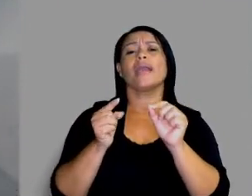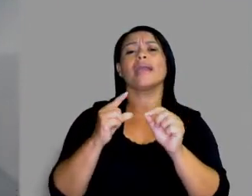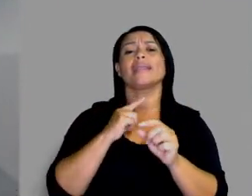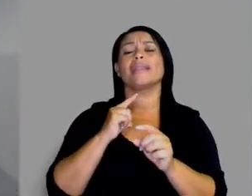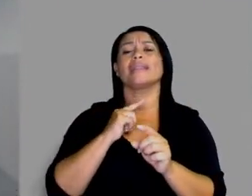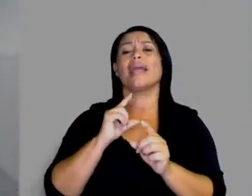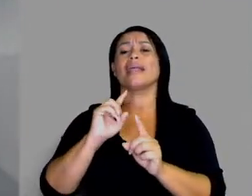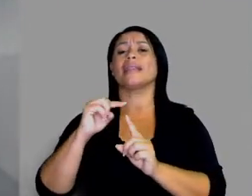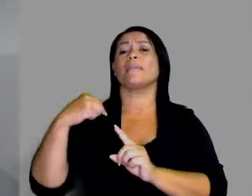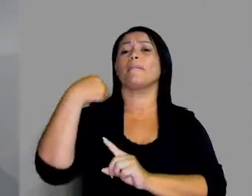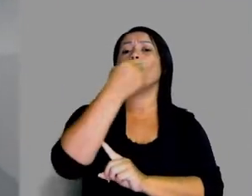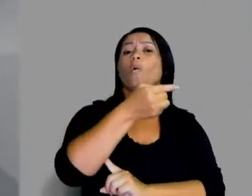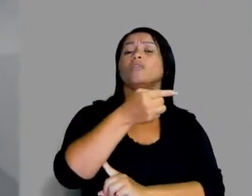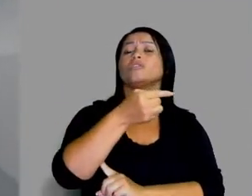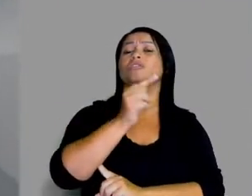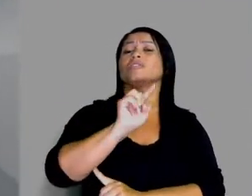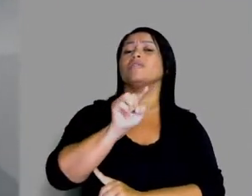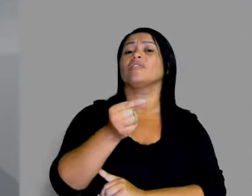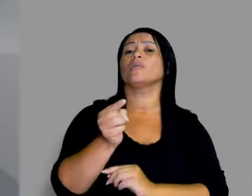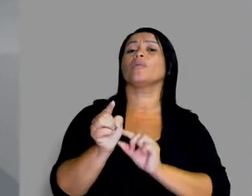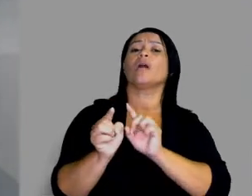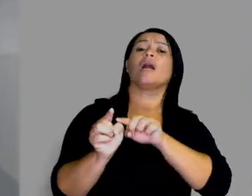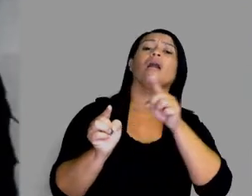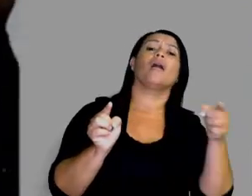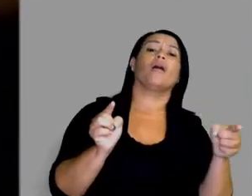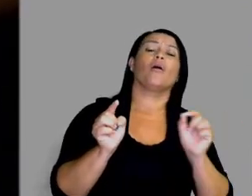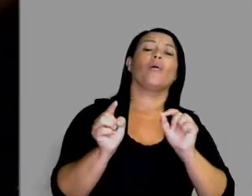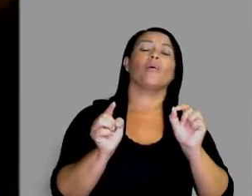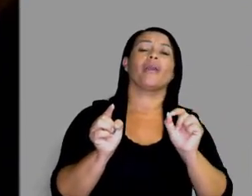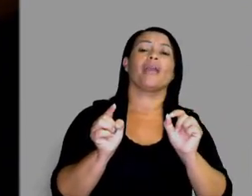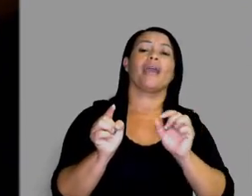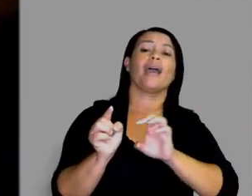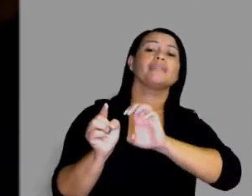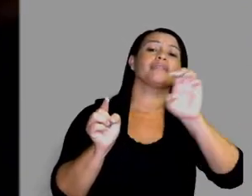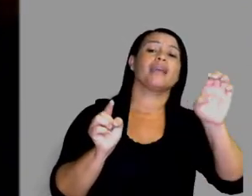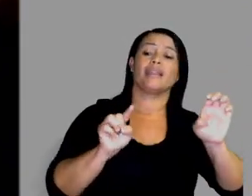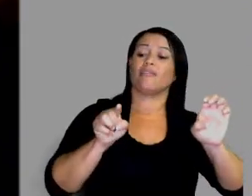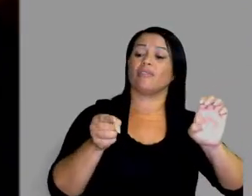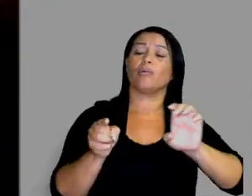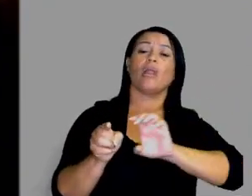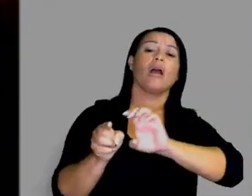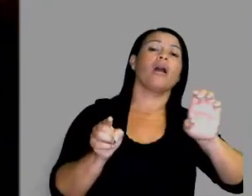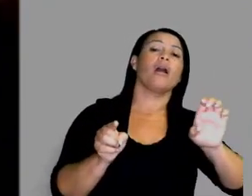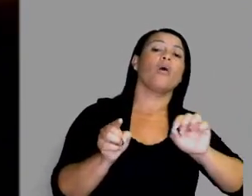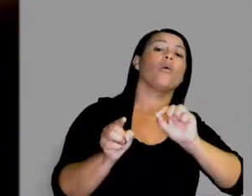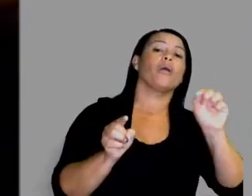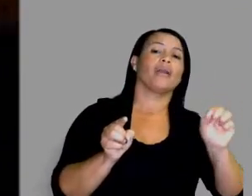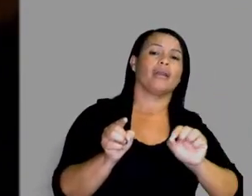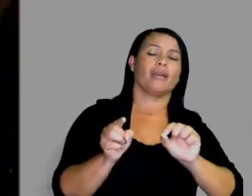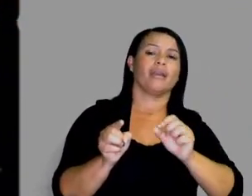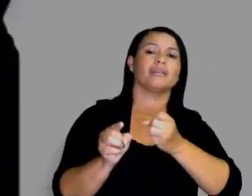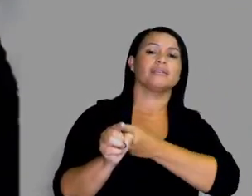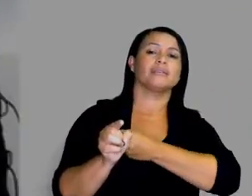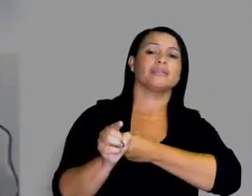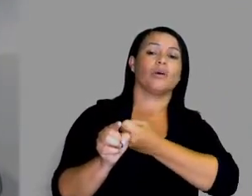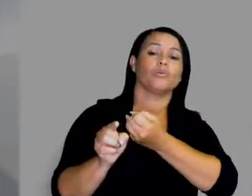vem após a vírgula, tá? À esquerda da vírgula